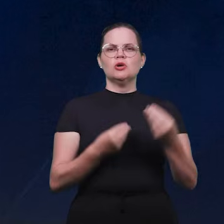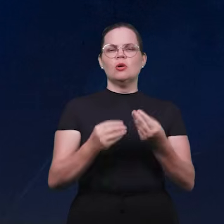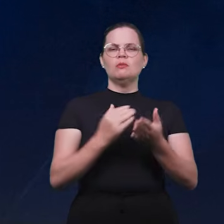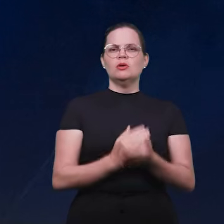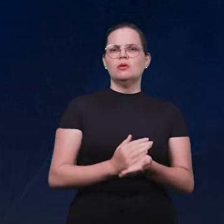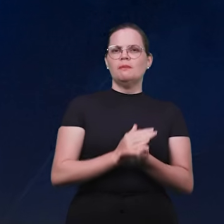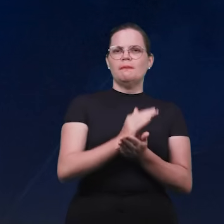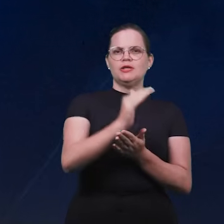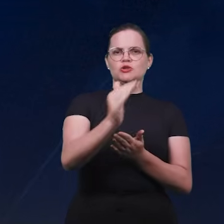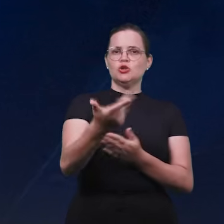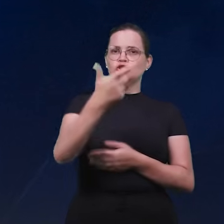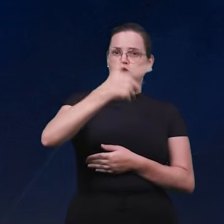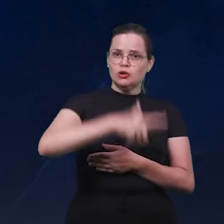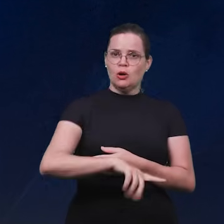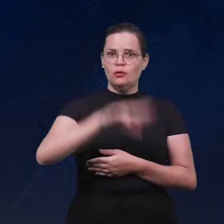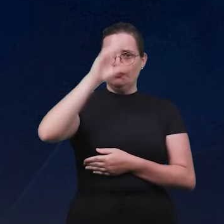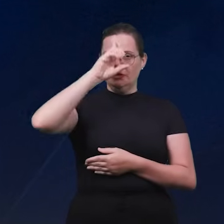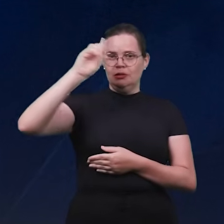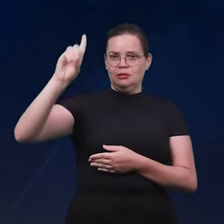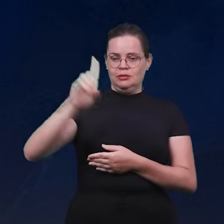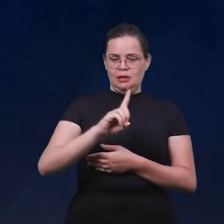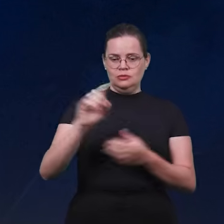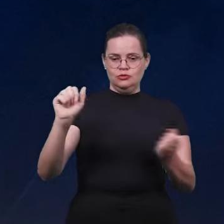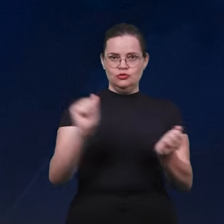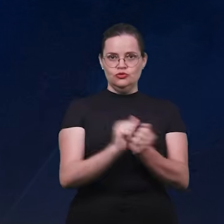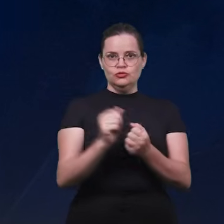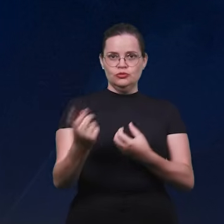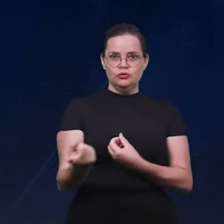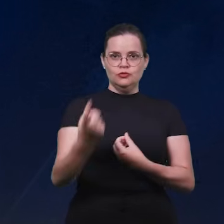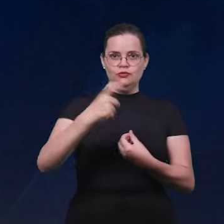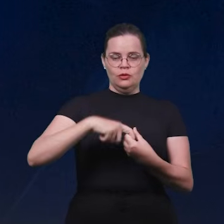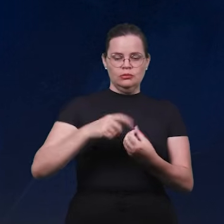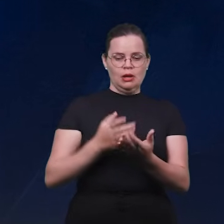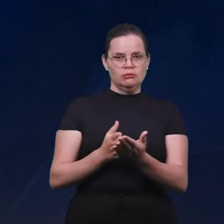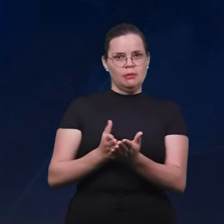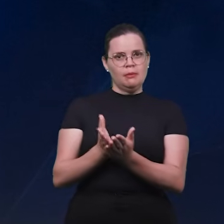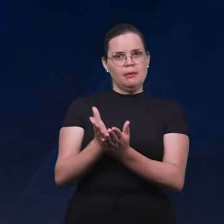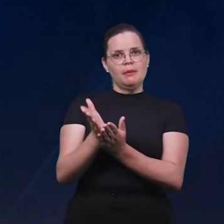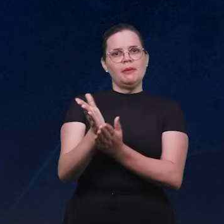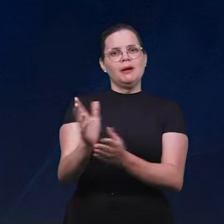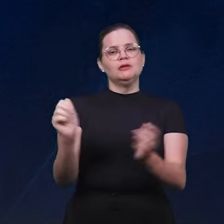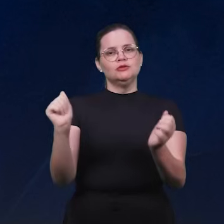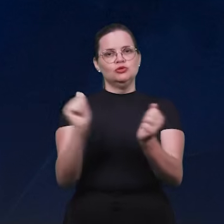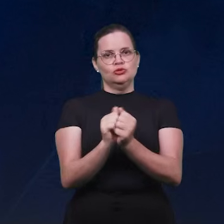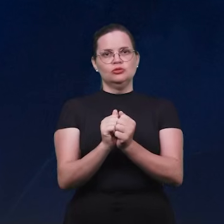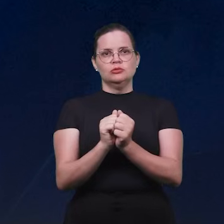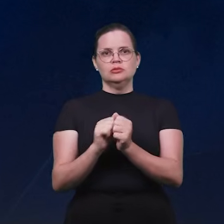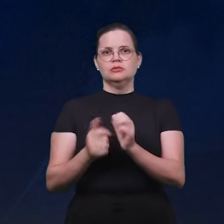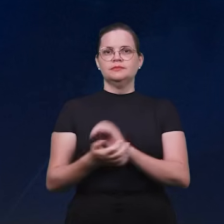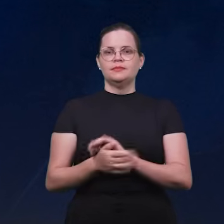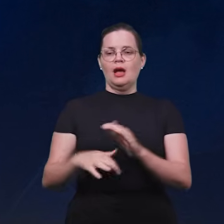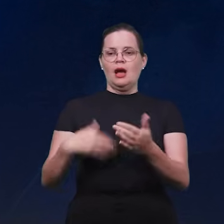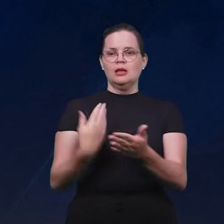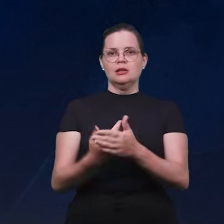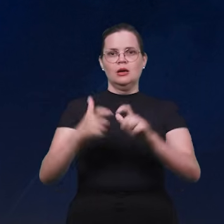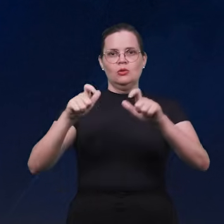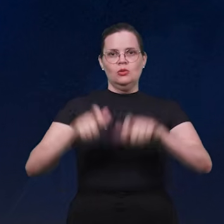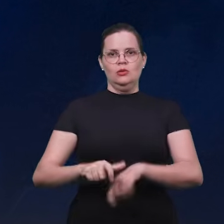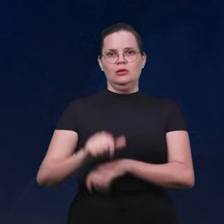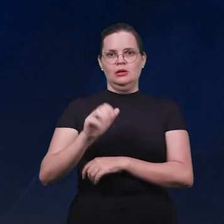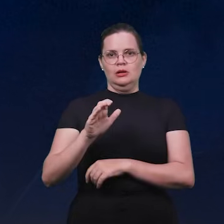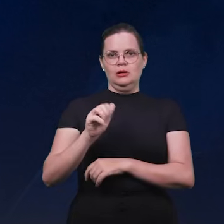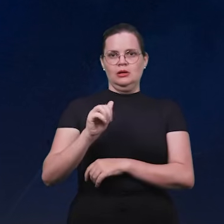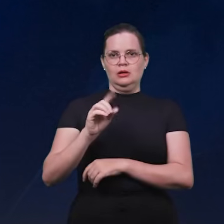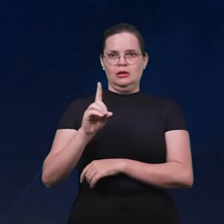a retomada no sentido de retomar ali junto com o seu povo até Cádiz Barneia.